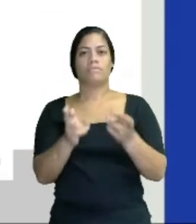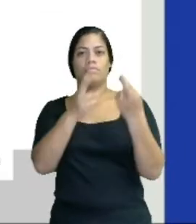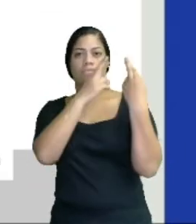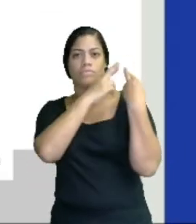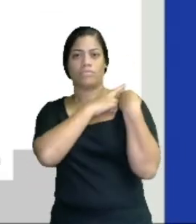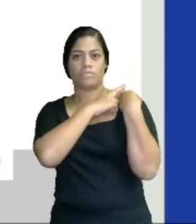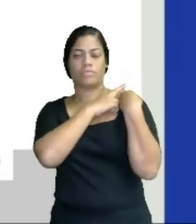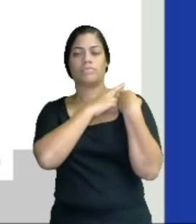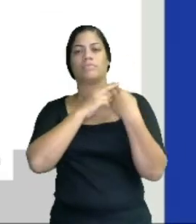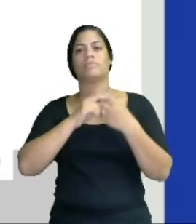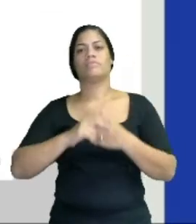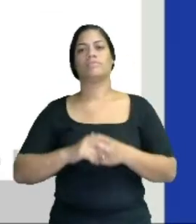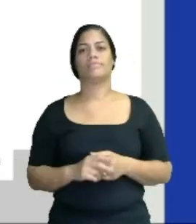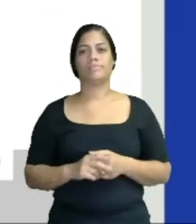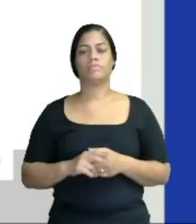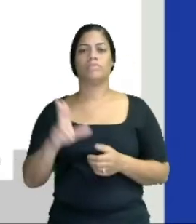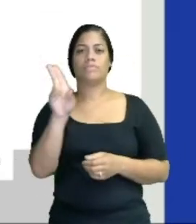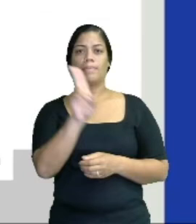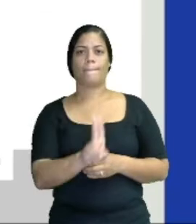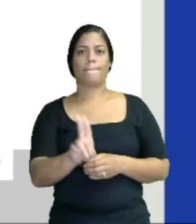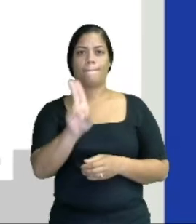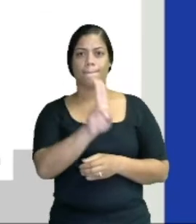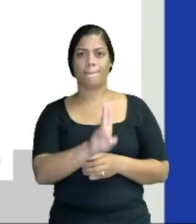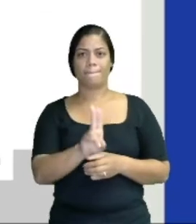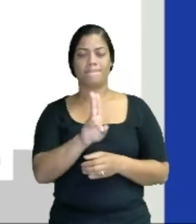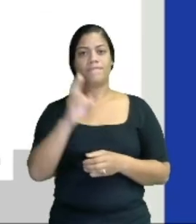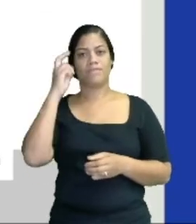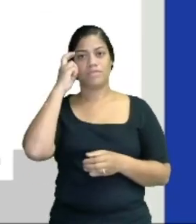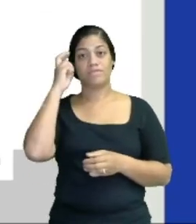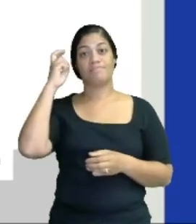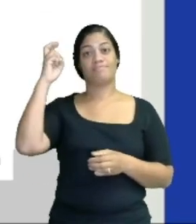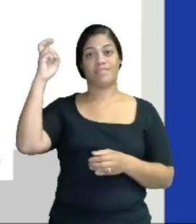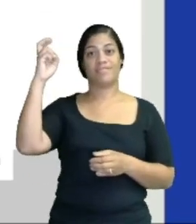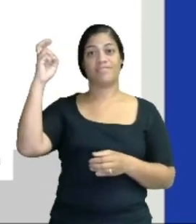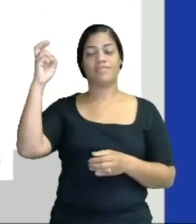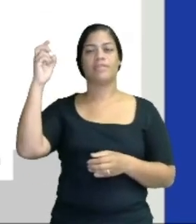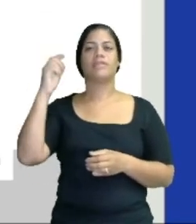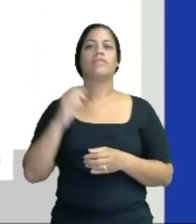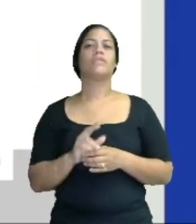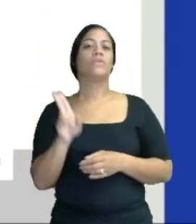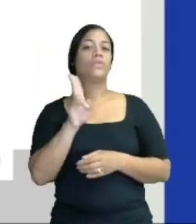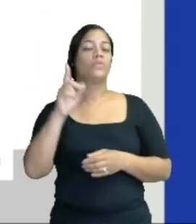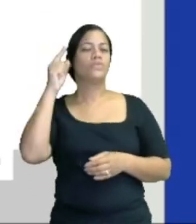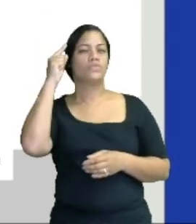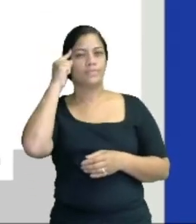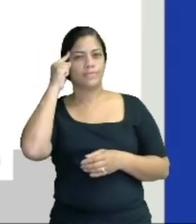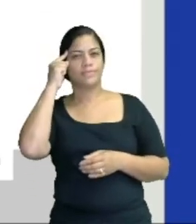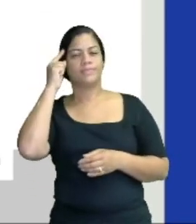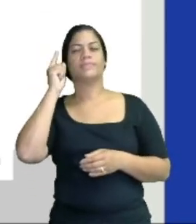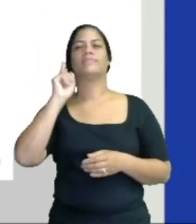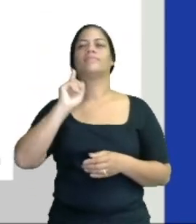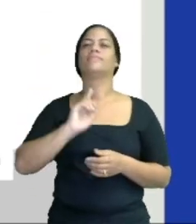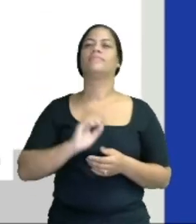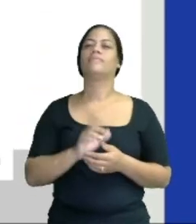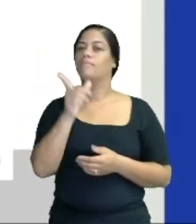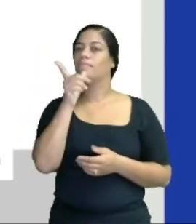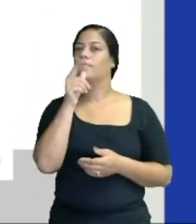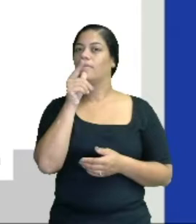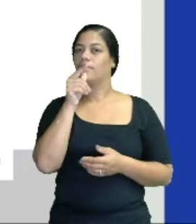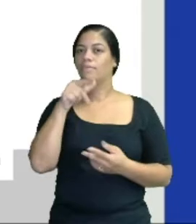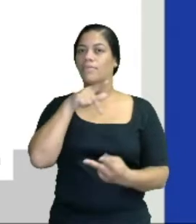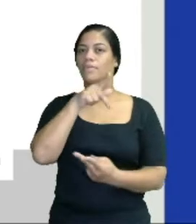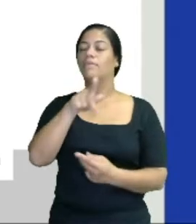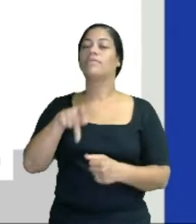uso racional, né? Racional seria o uso pensado, né? Sustentável da água